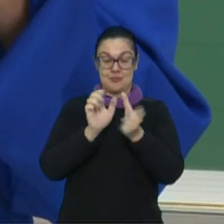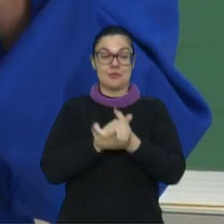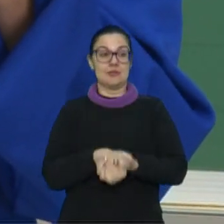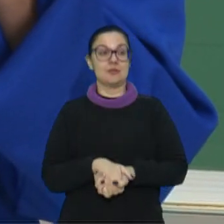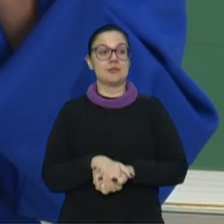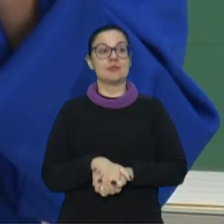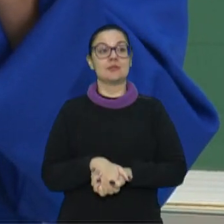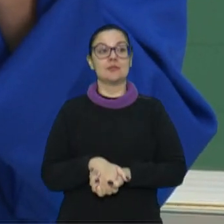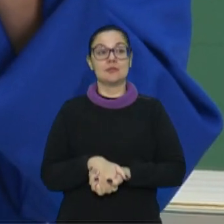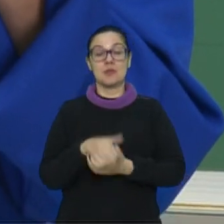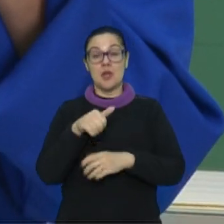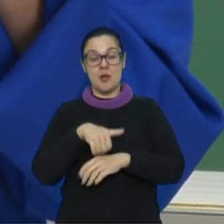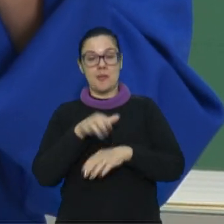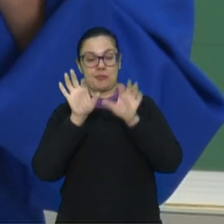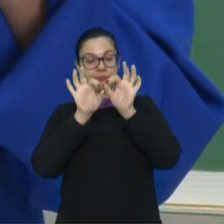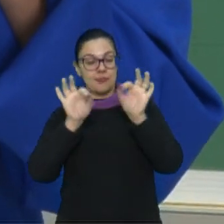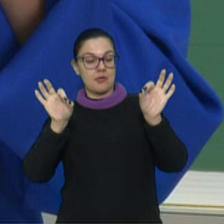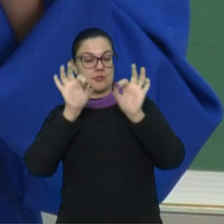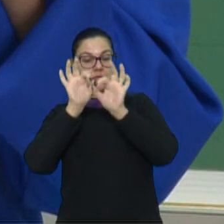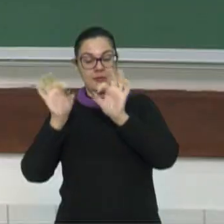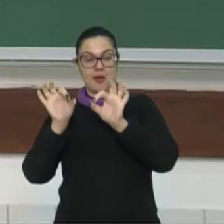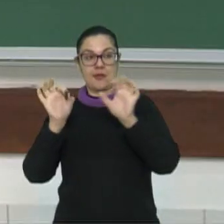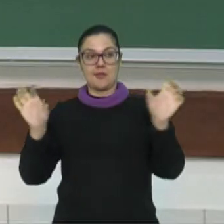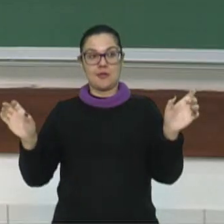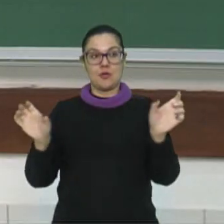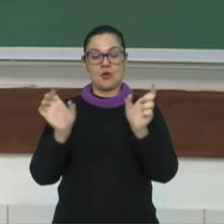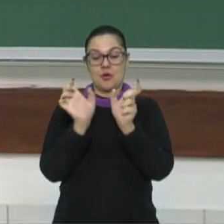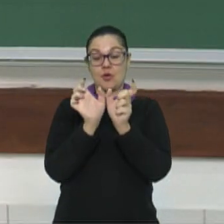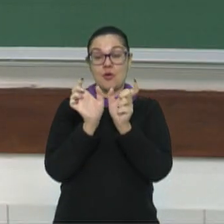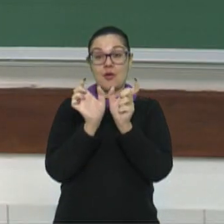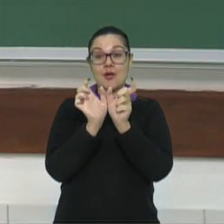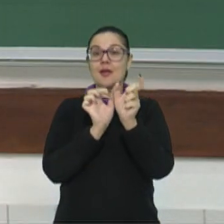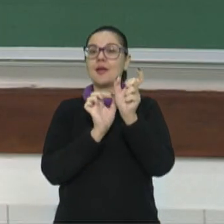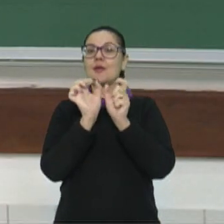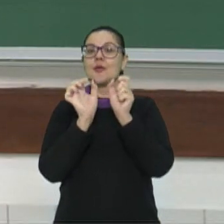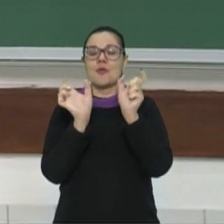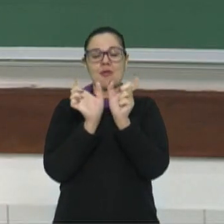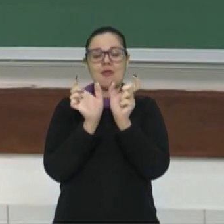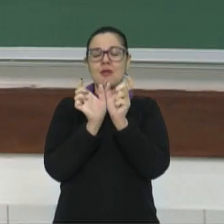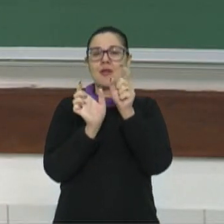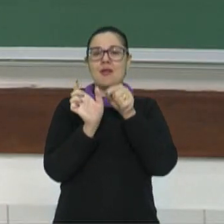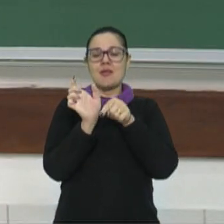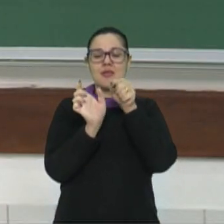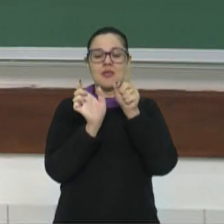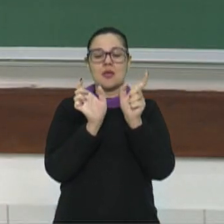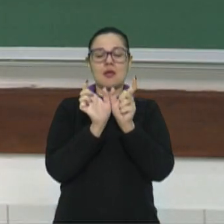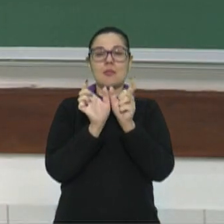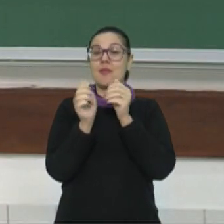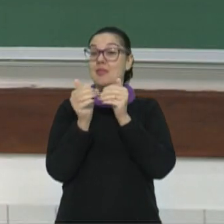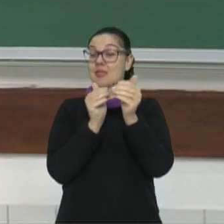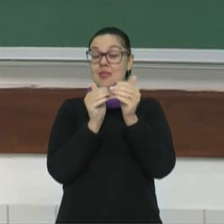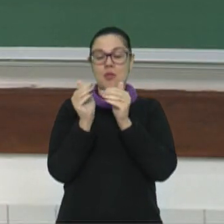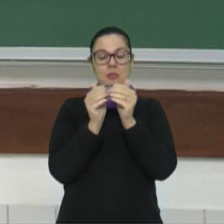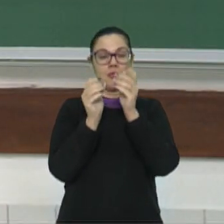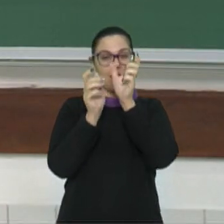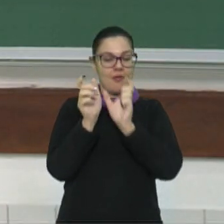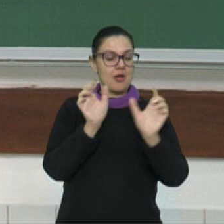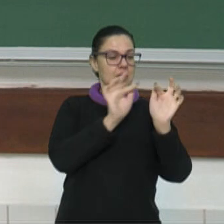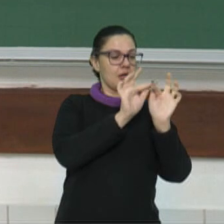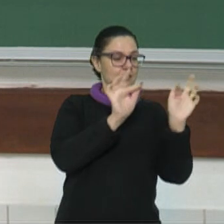verbos, 2 ou mais orações, e elas são coordenadas, ou seja, elas são